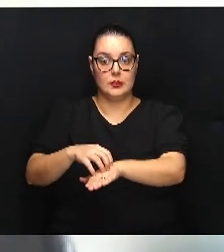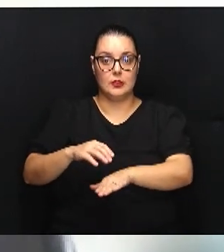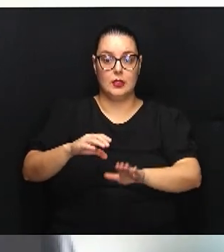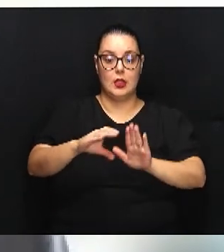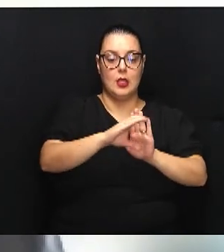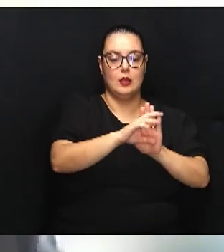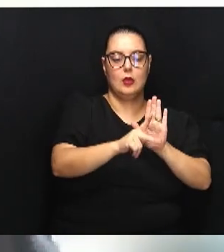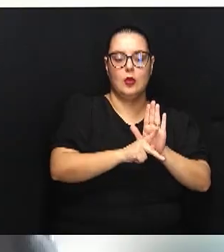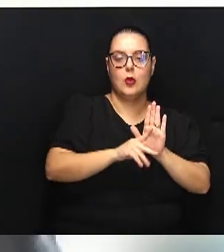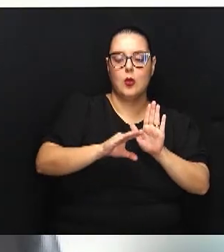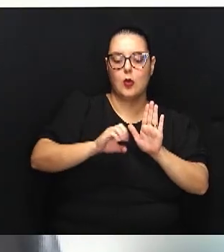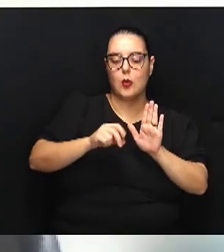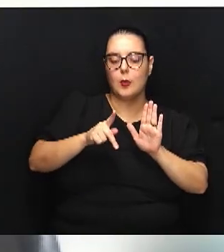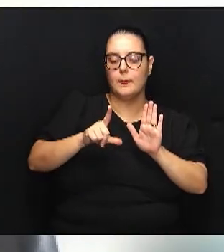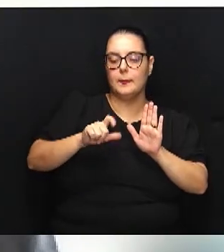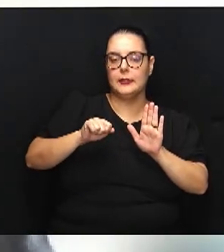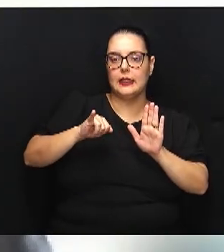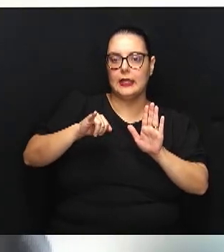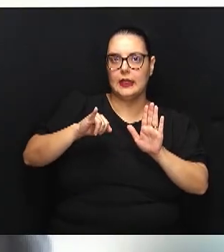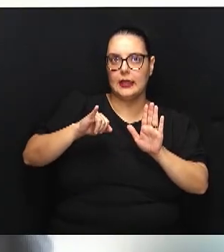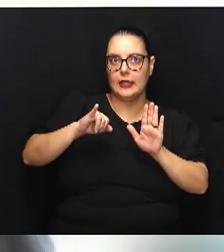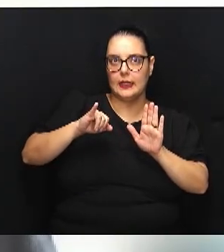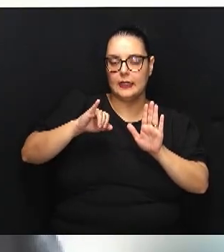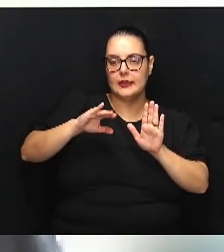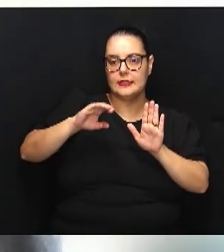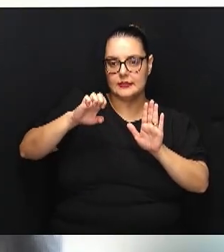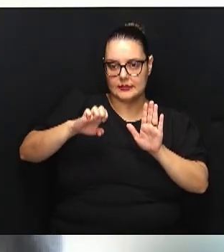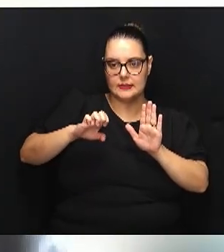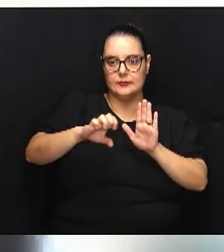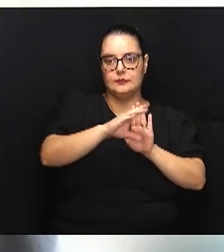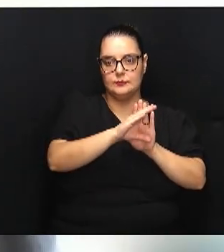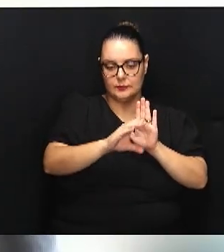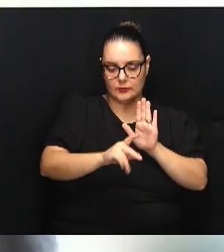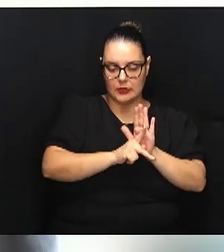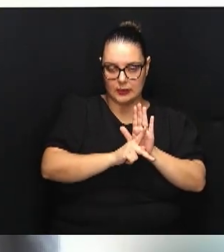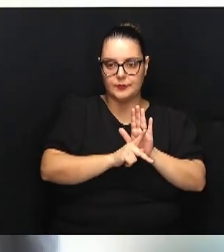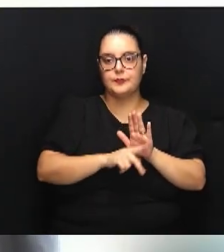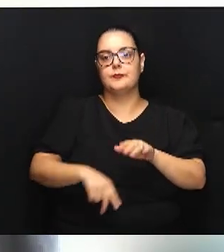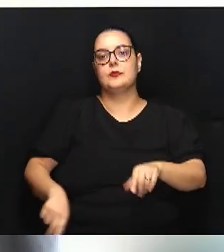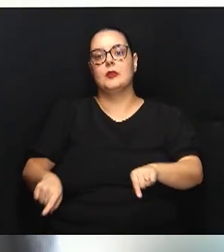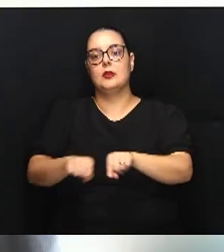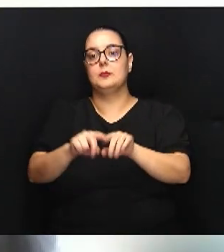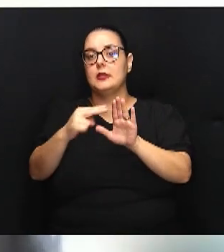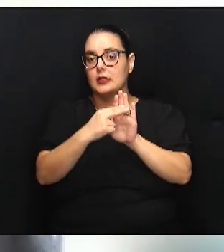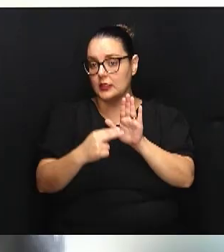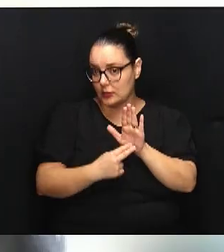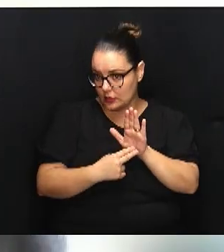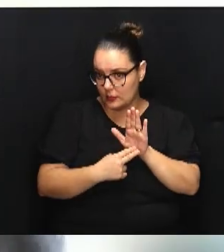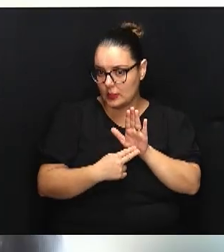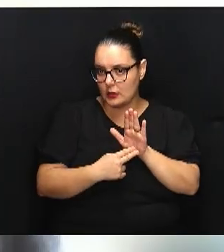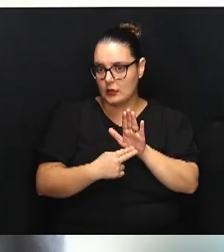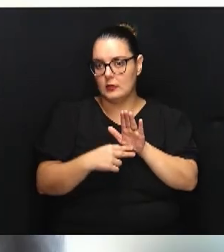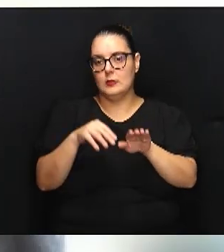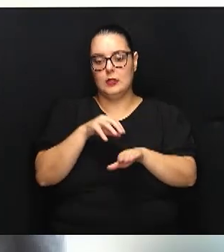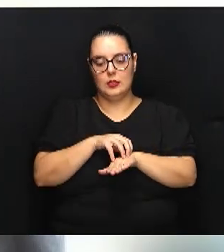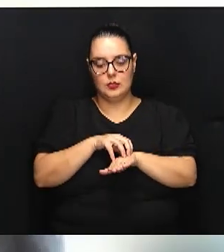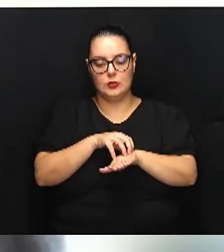transportadora estejam em compliance, estejam atentas à regulação e à norma, à legislação, para